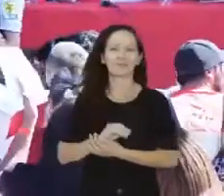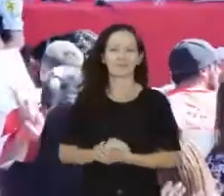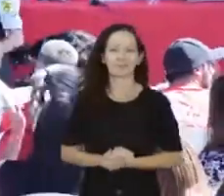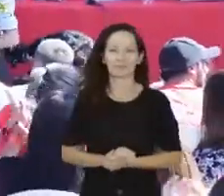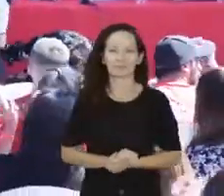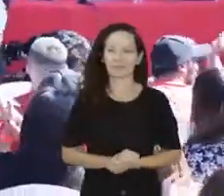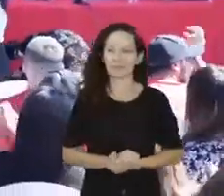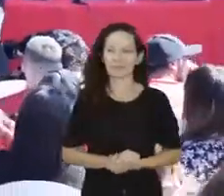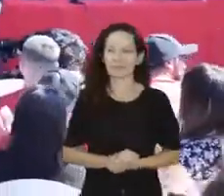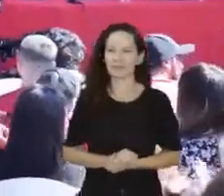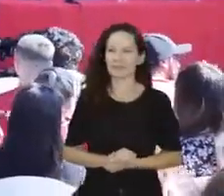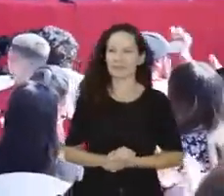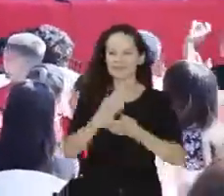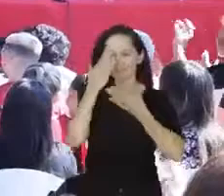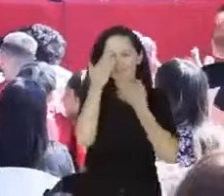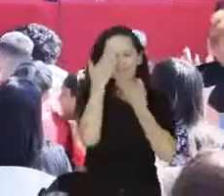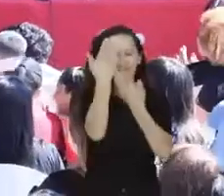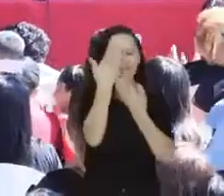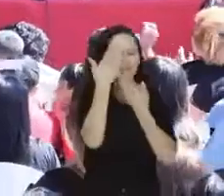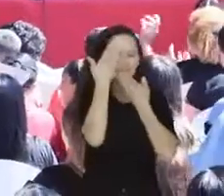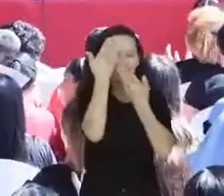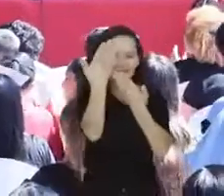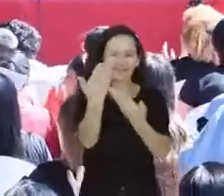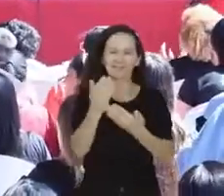Valeu, valeu!